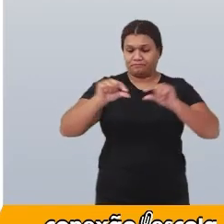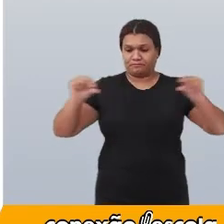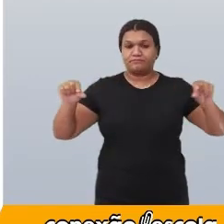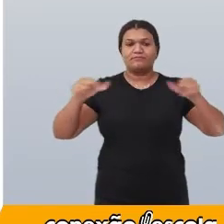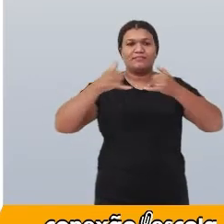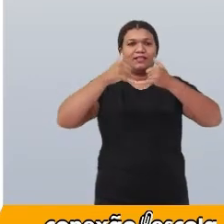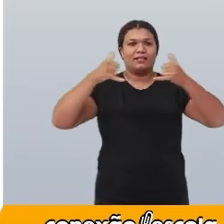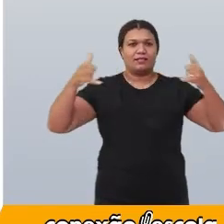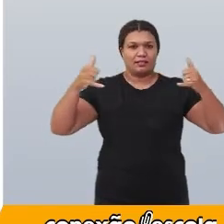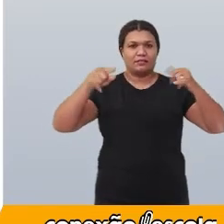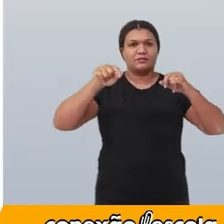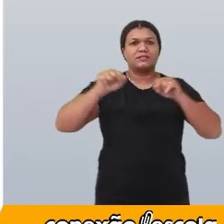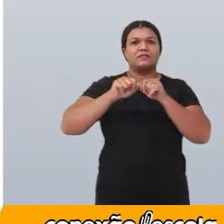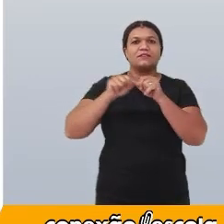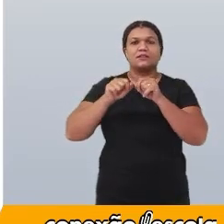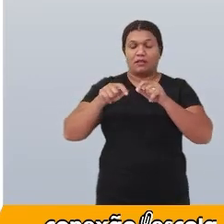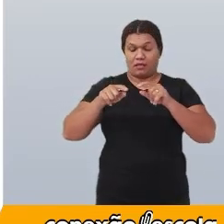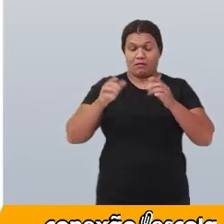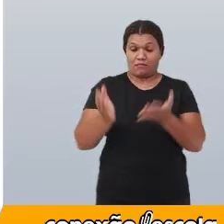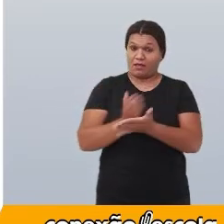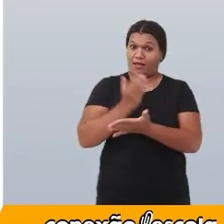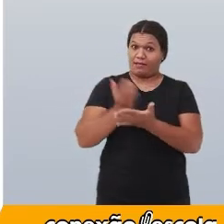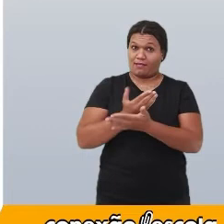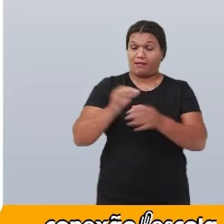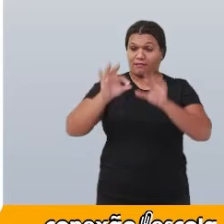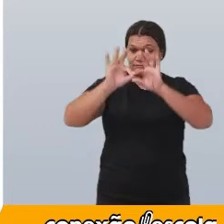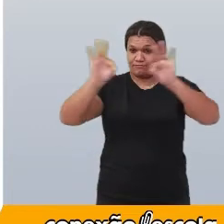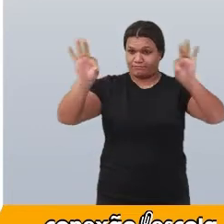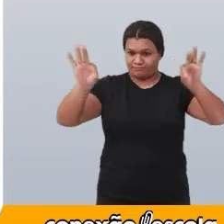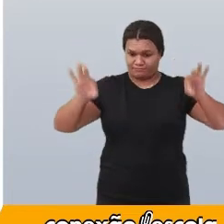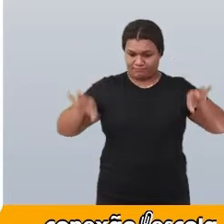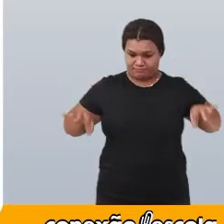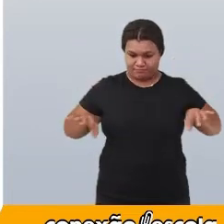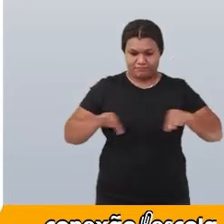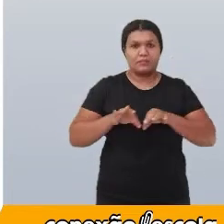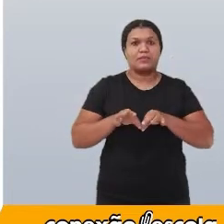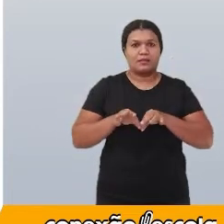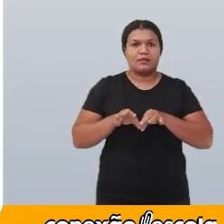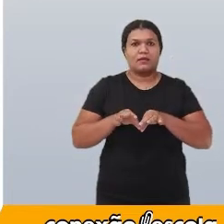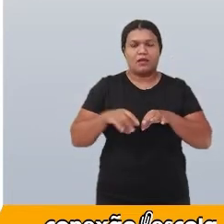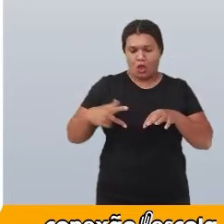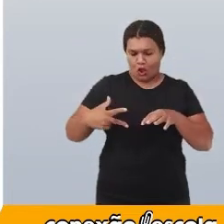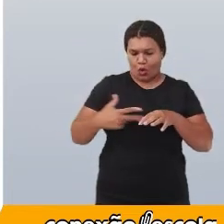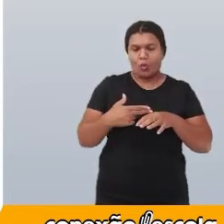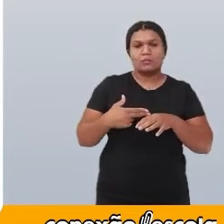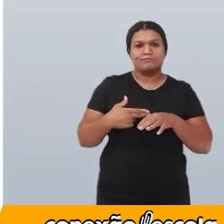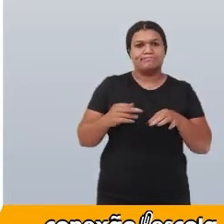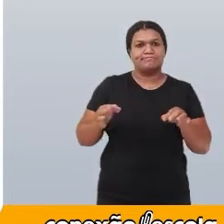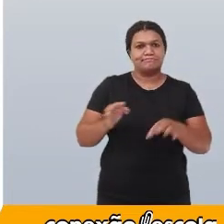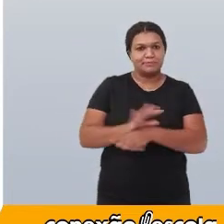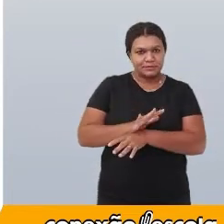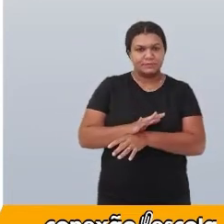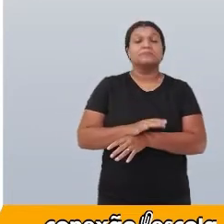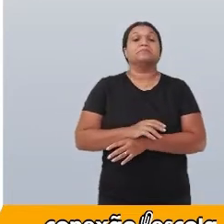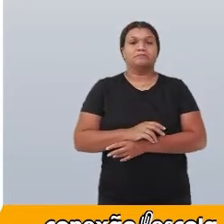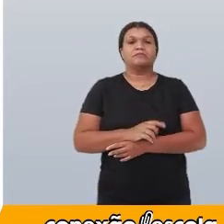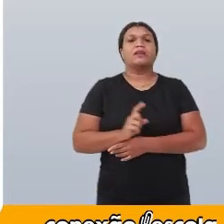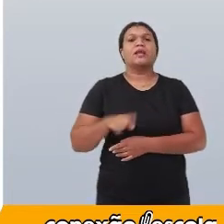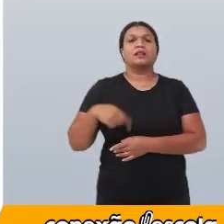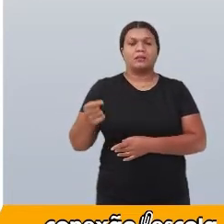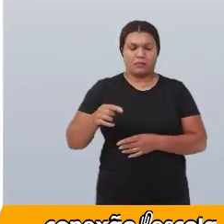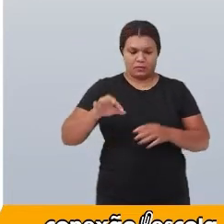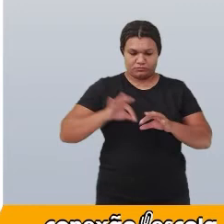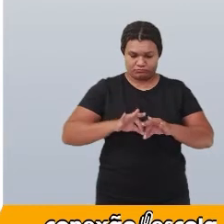e faça o contorno de um caderno. Marque esse tamanho ou corte o pedaço do barbante. Depois é só